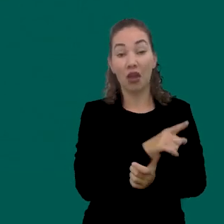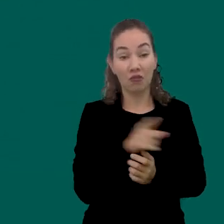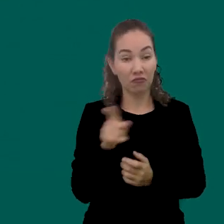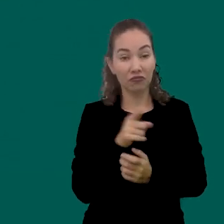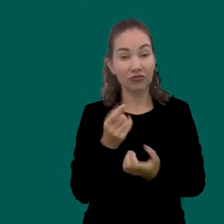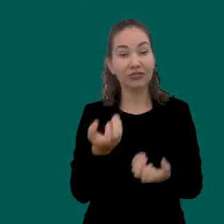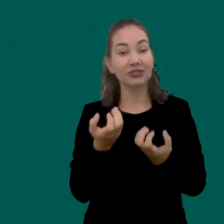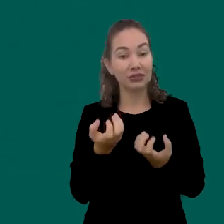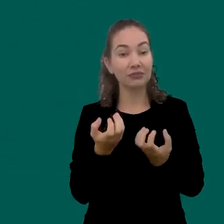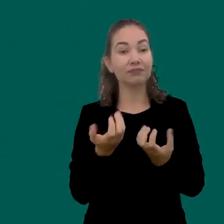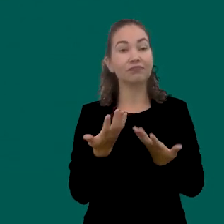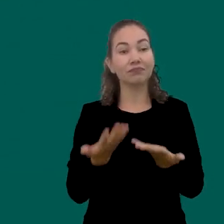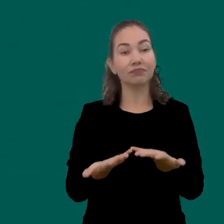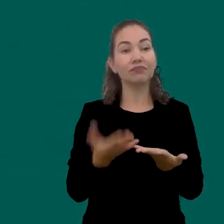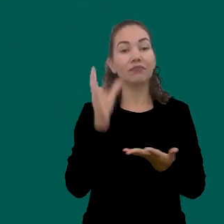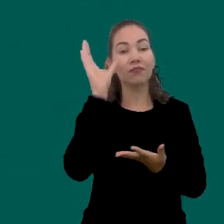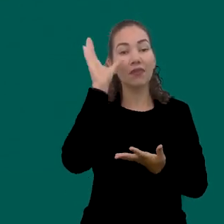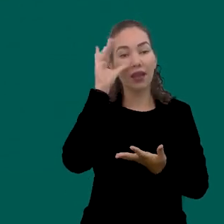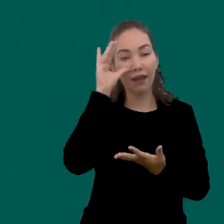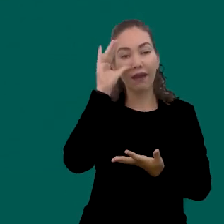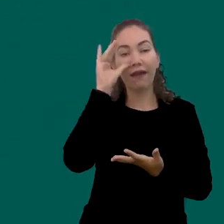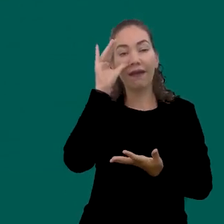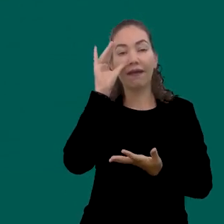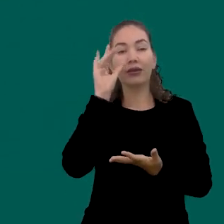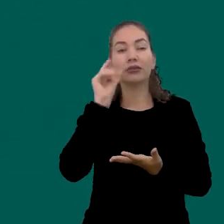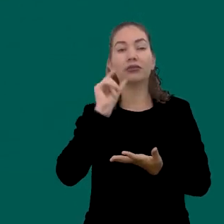quiser assistir